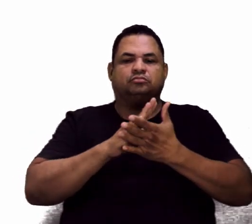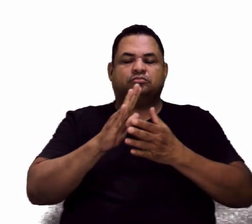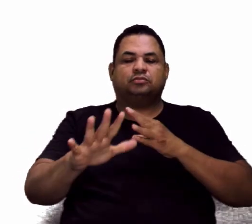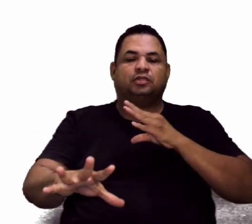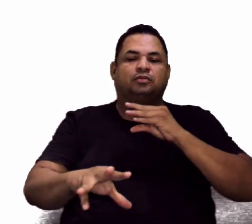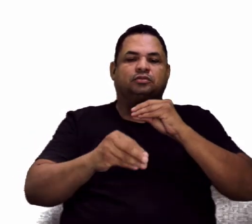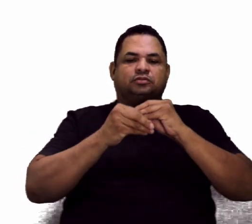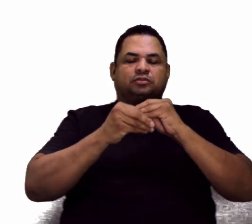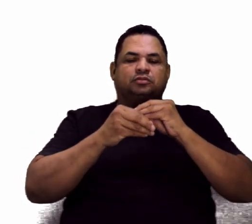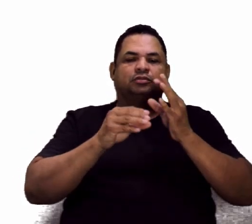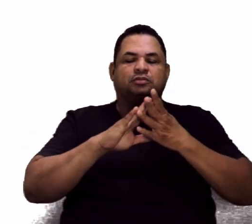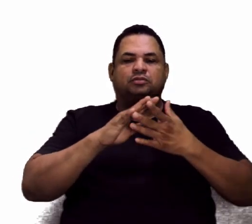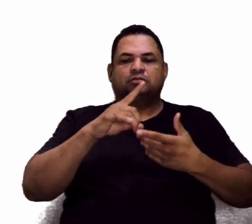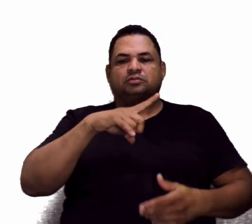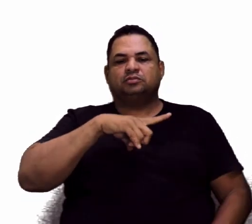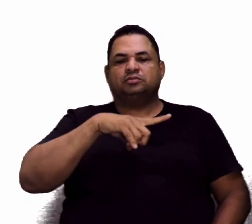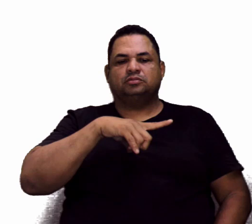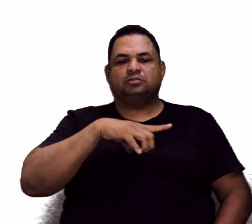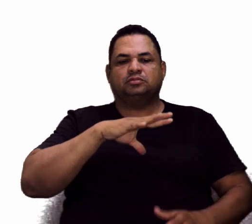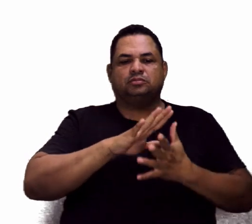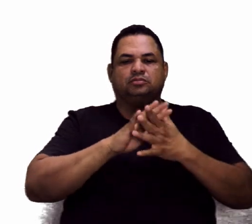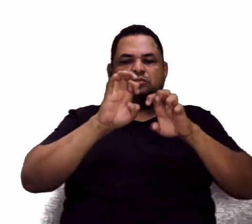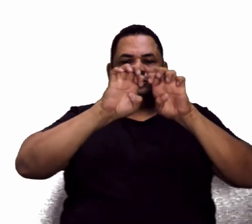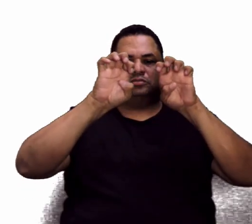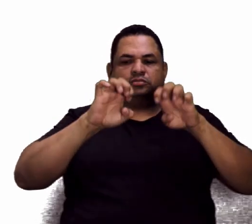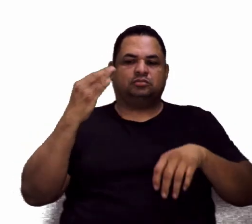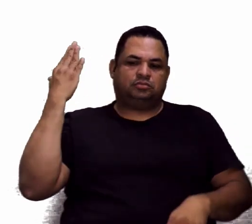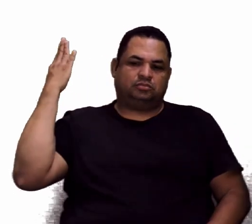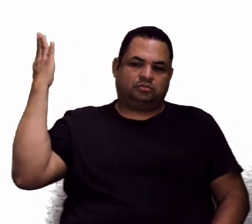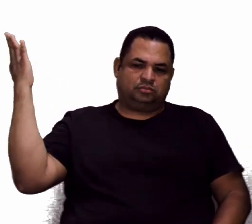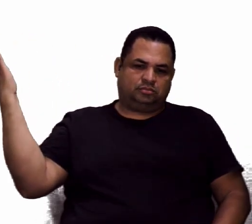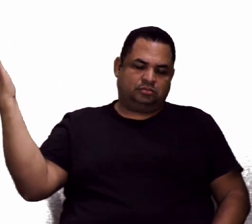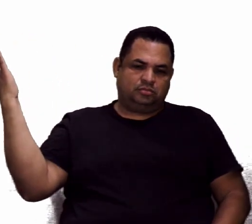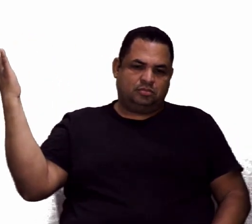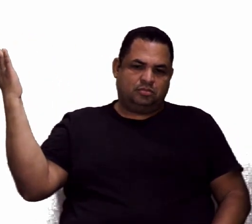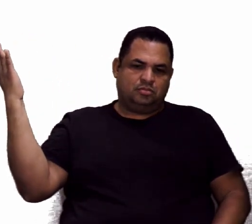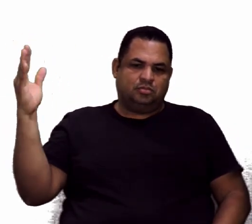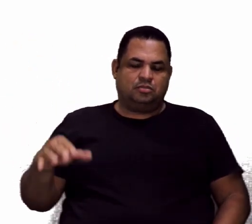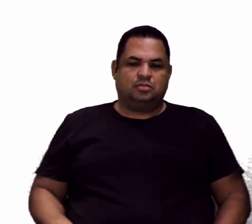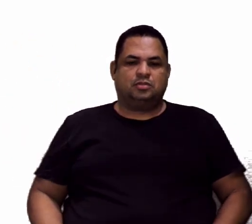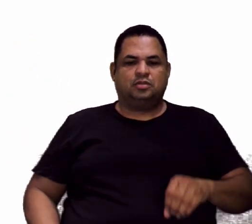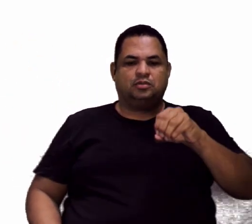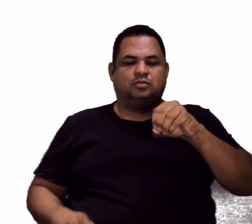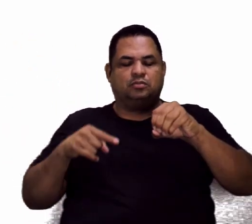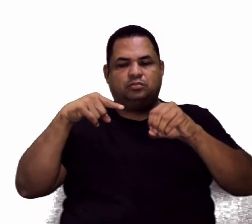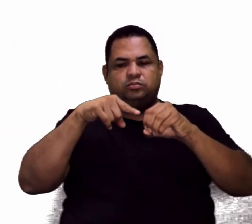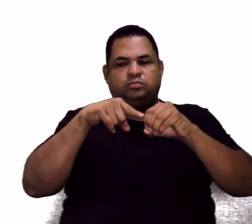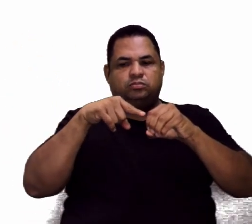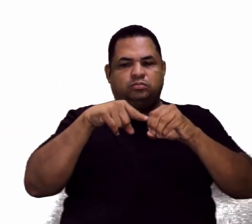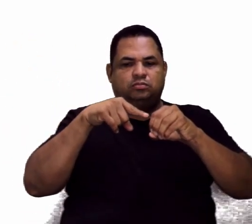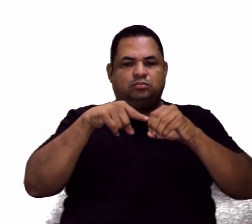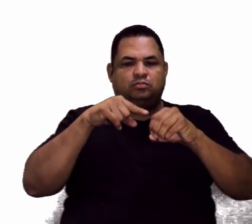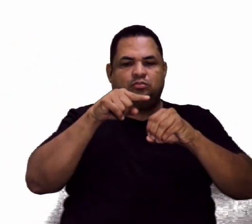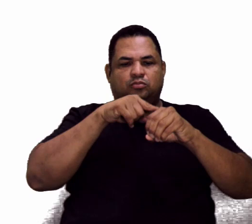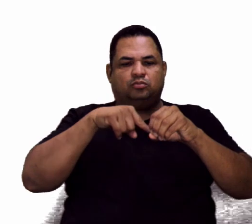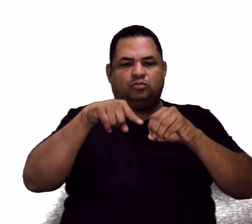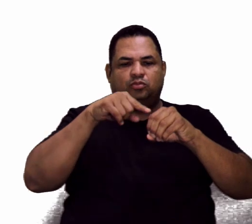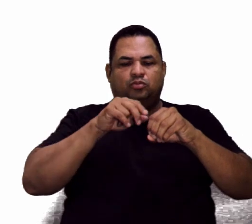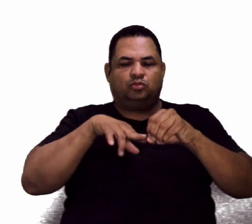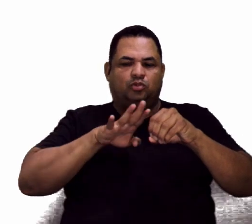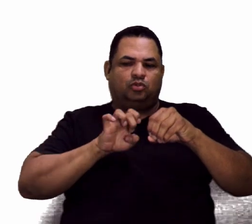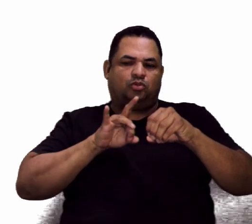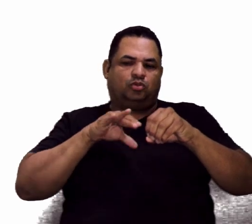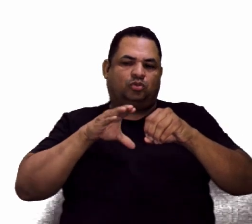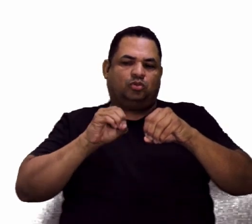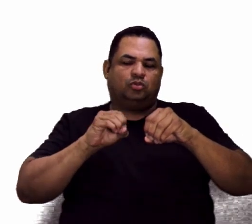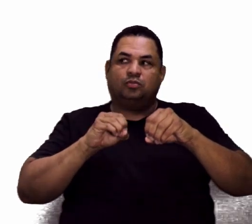ganhos, né? Aqui nós temos a estrutura de um átomo, onde na parte central nós temos o núcleo, onde